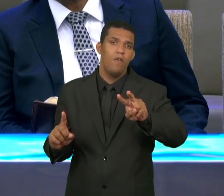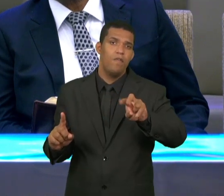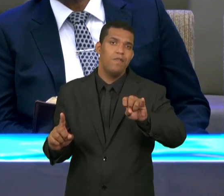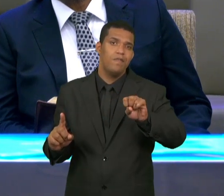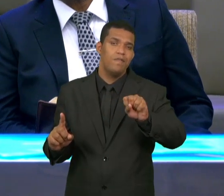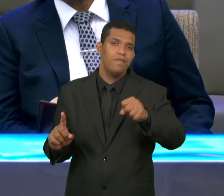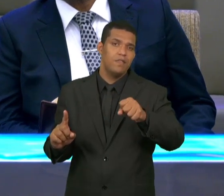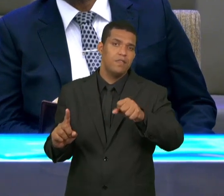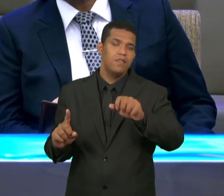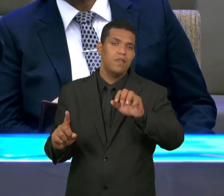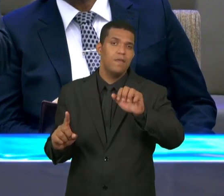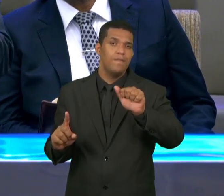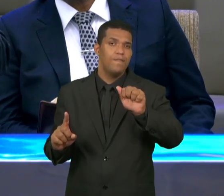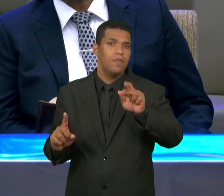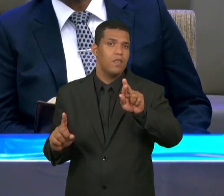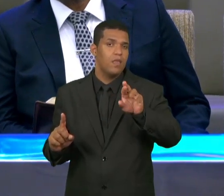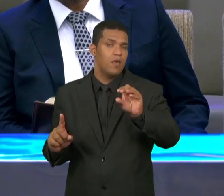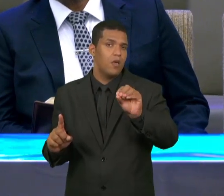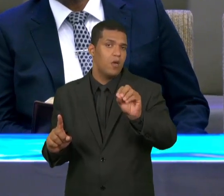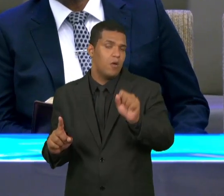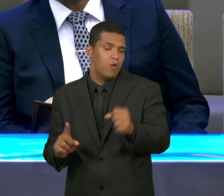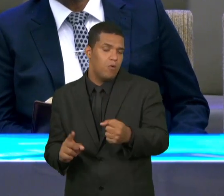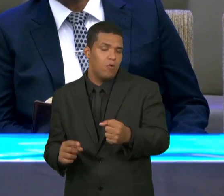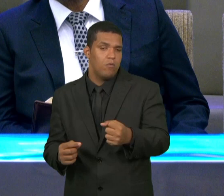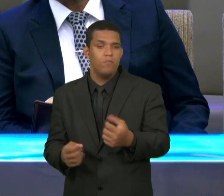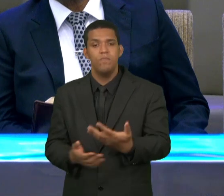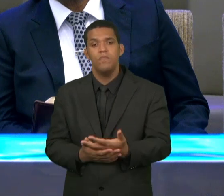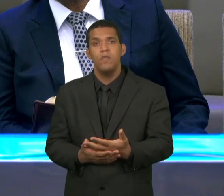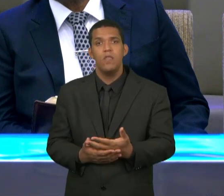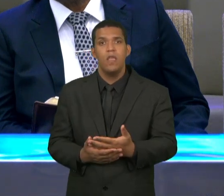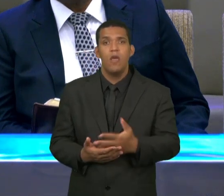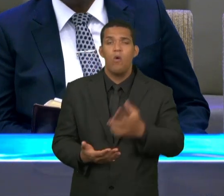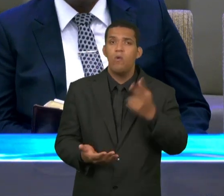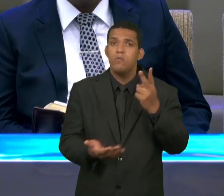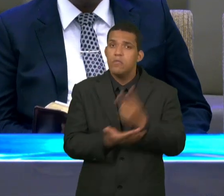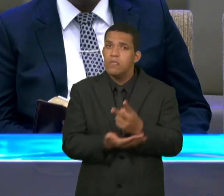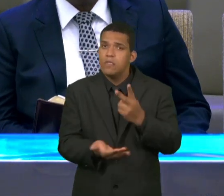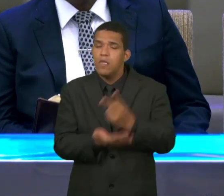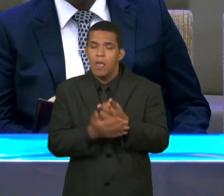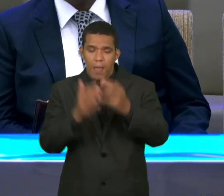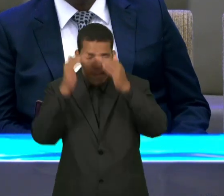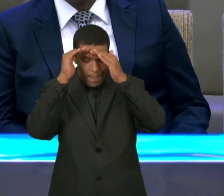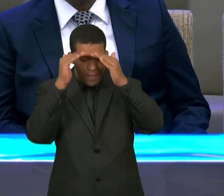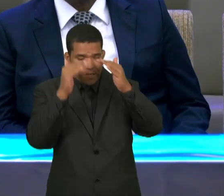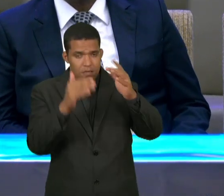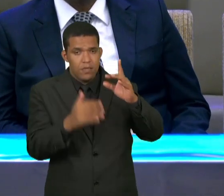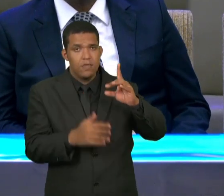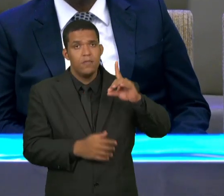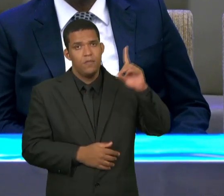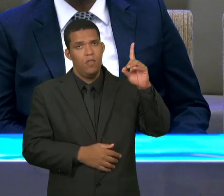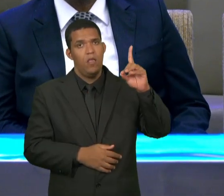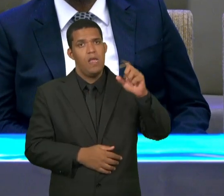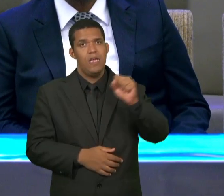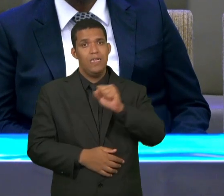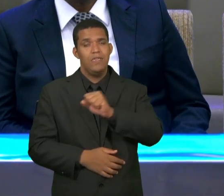Se Elvis não tivesse aberto mão de ser Aaron, um sacerdote, um levita,